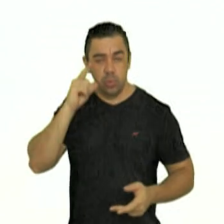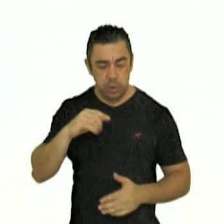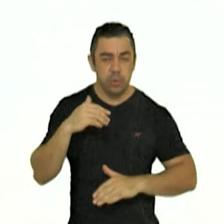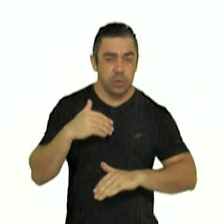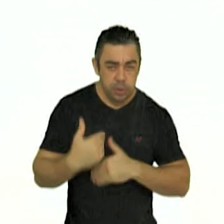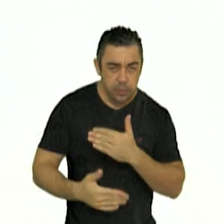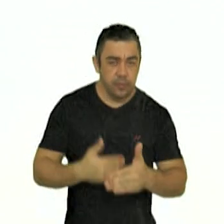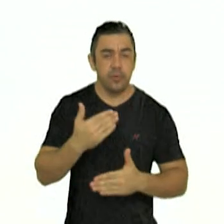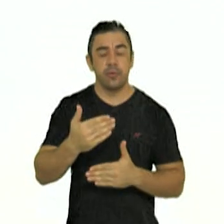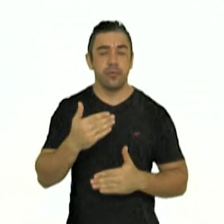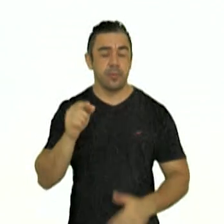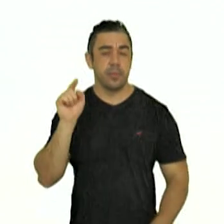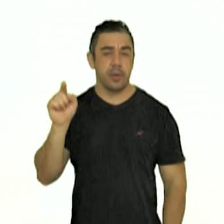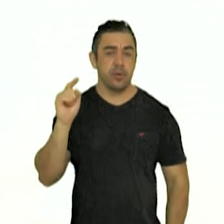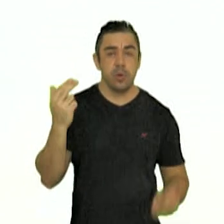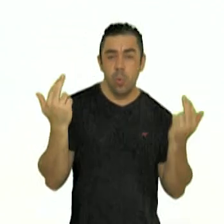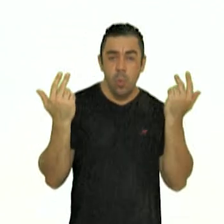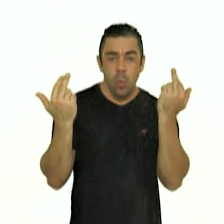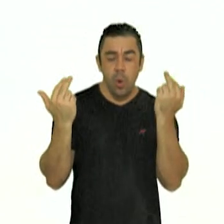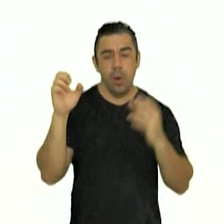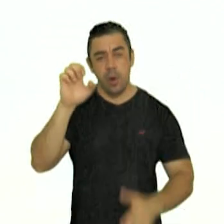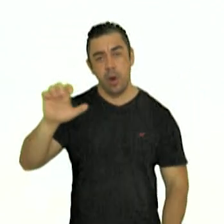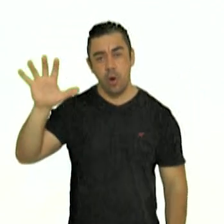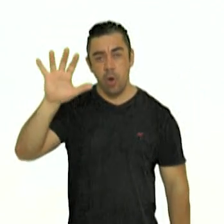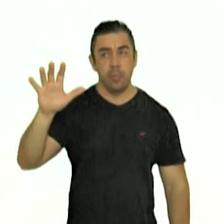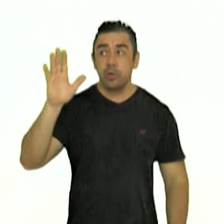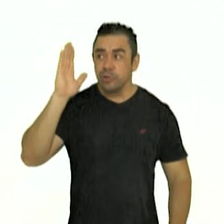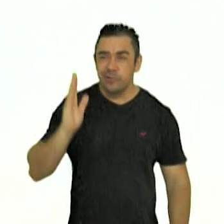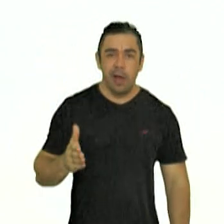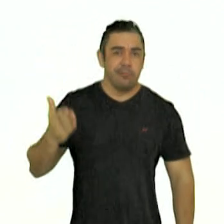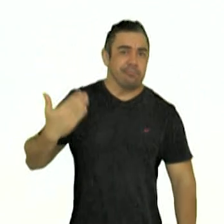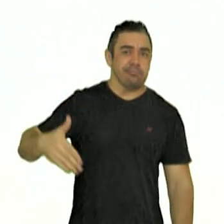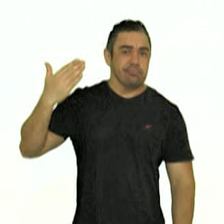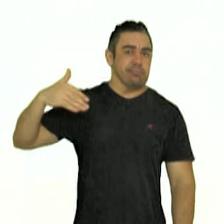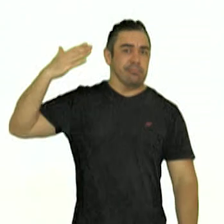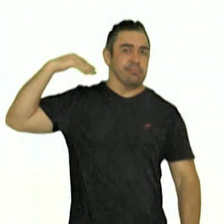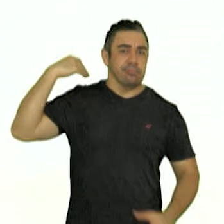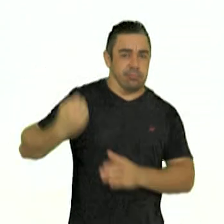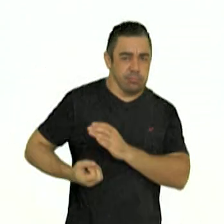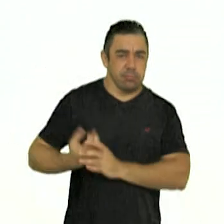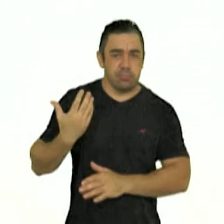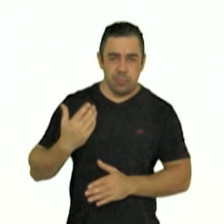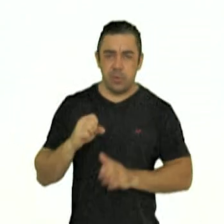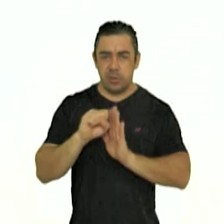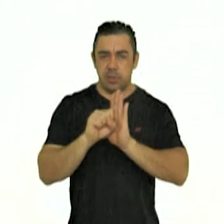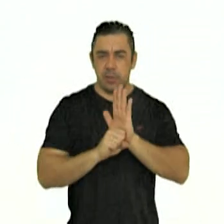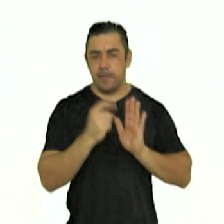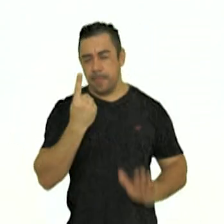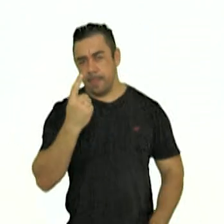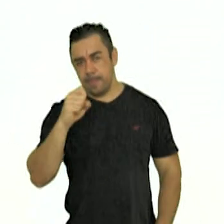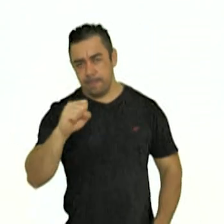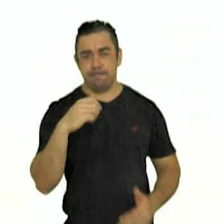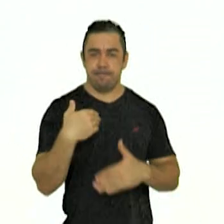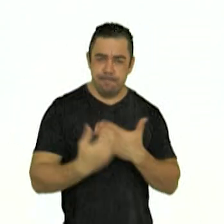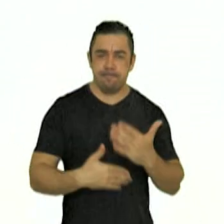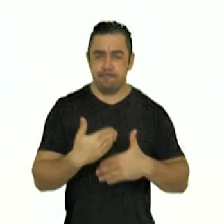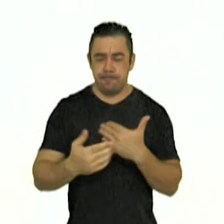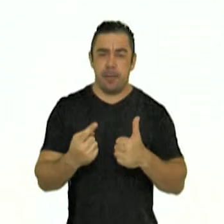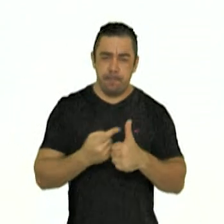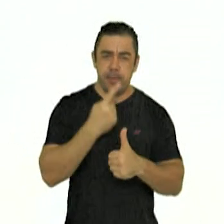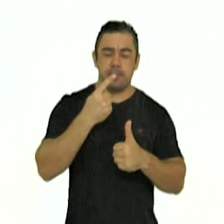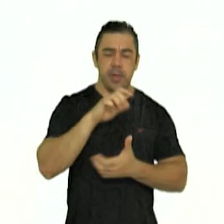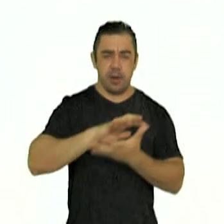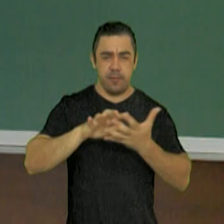industrial do nível europeu, né, que já vem lá do século XVIII, né, se desenvolvendo com a primeira